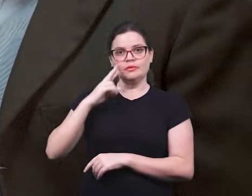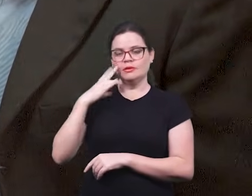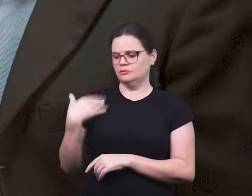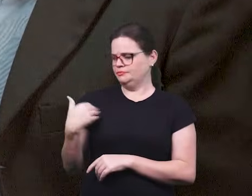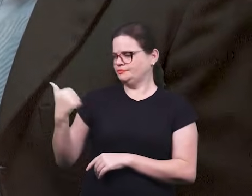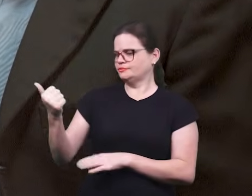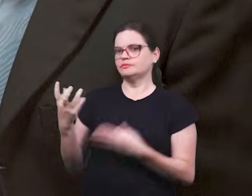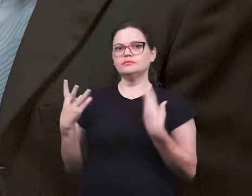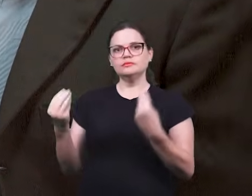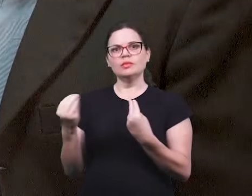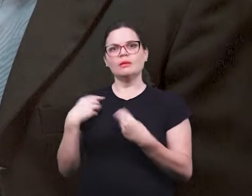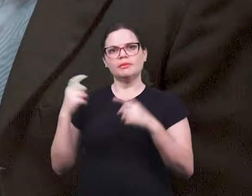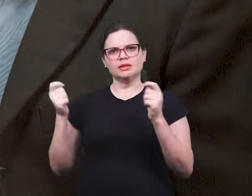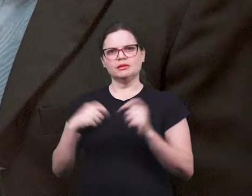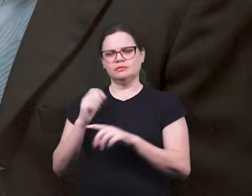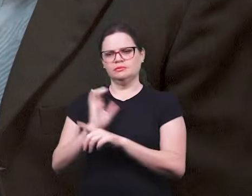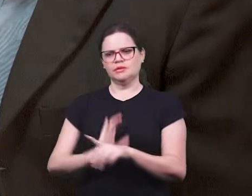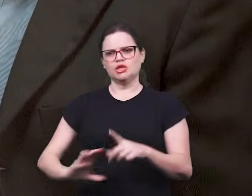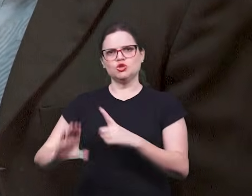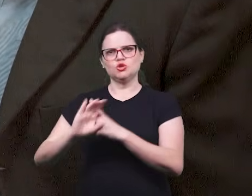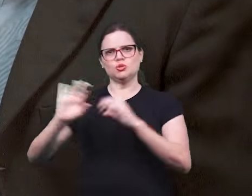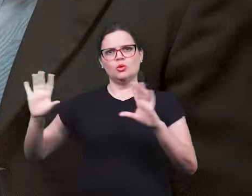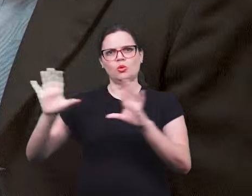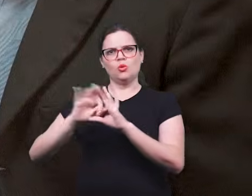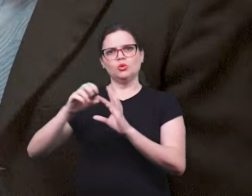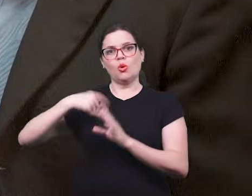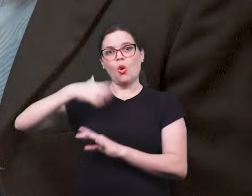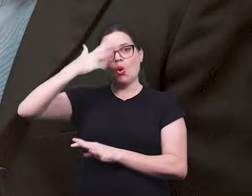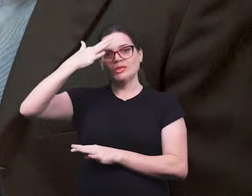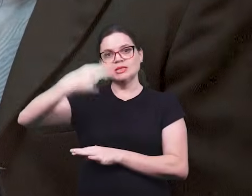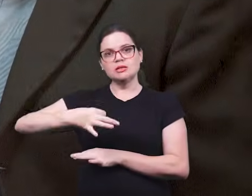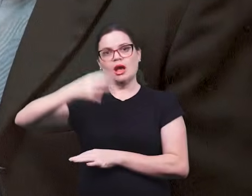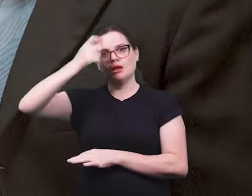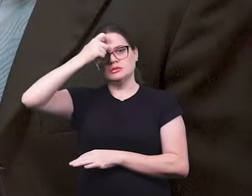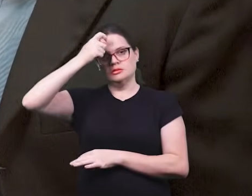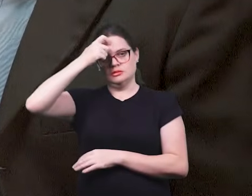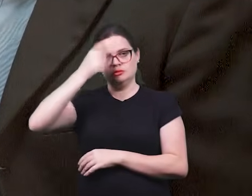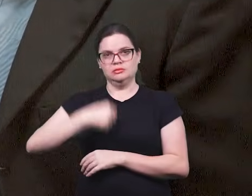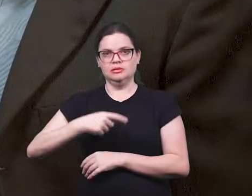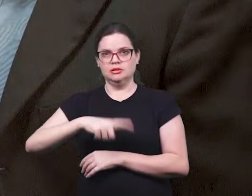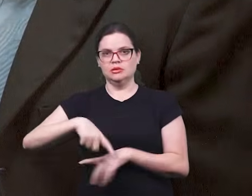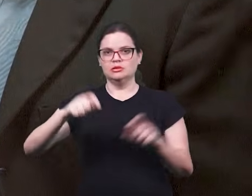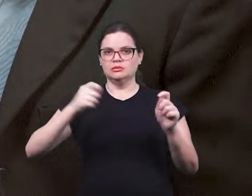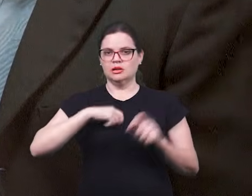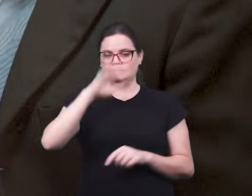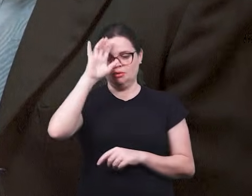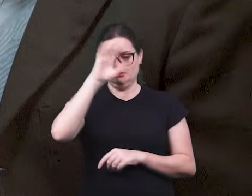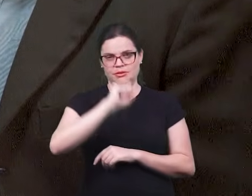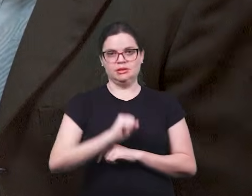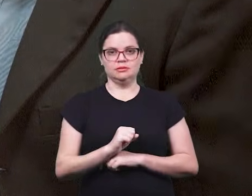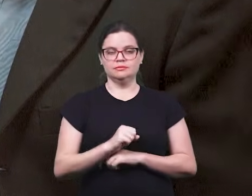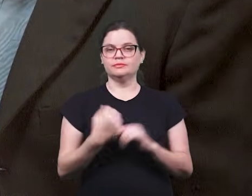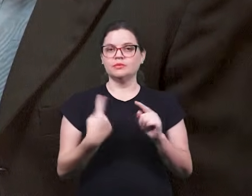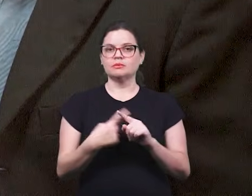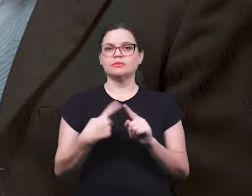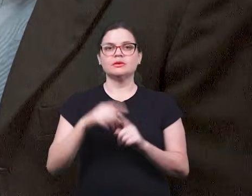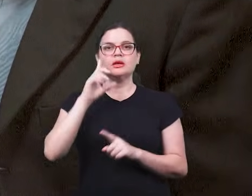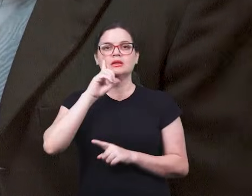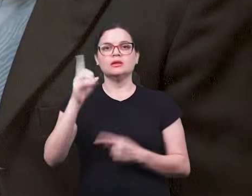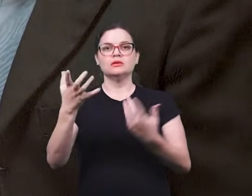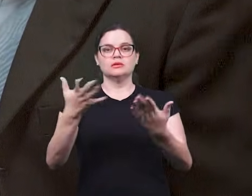para vivermos este culto racional. E aqui você aprende sobre o culto racional. Porque Deus quer ter